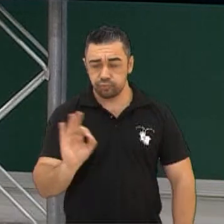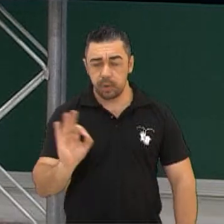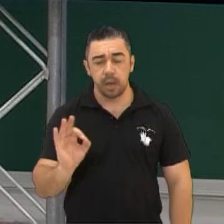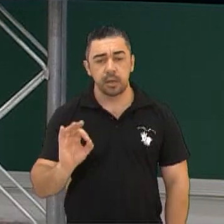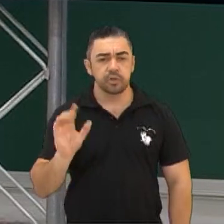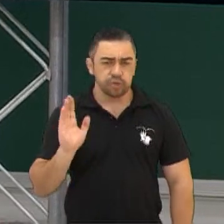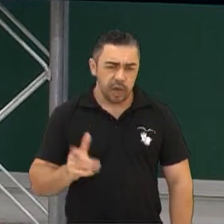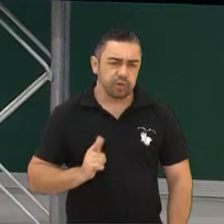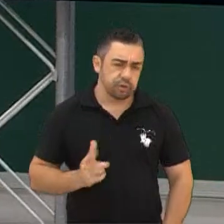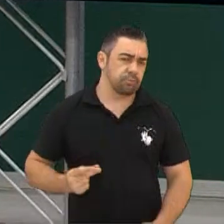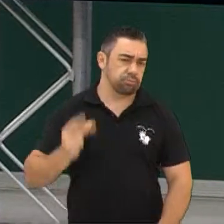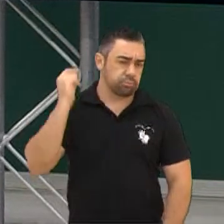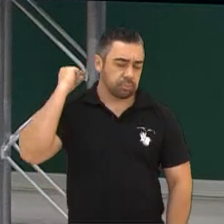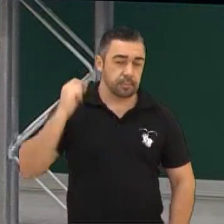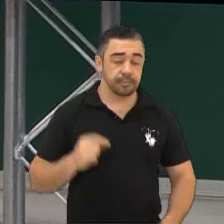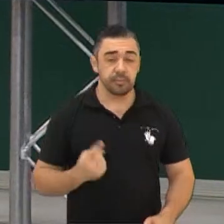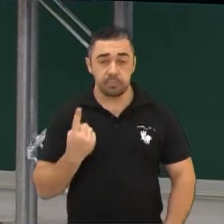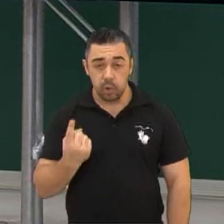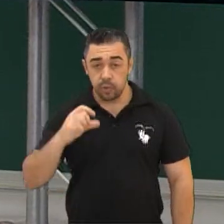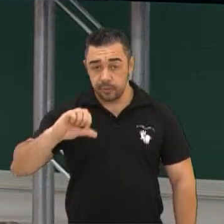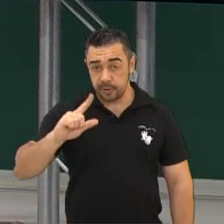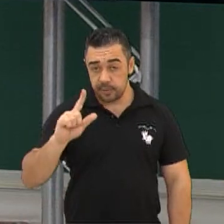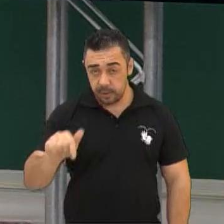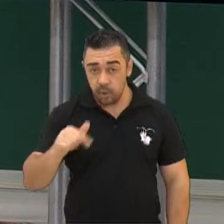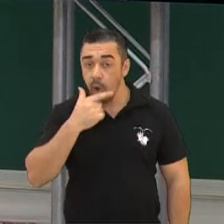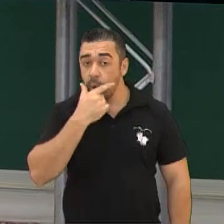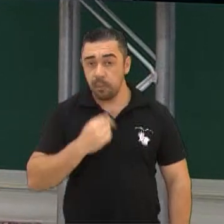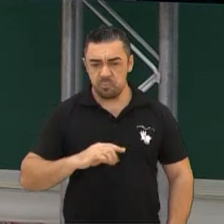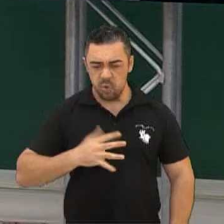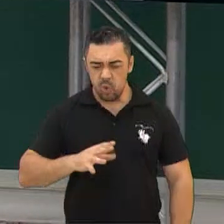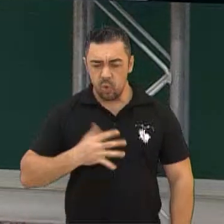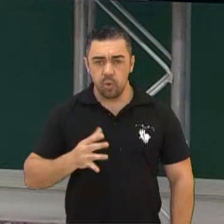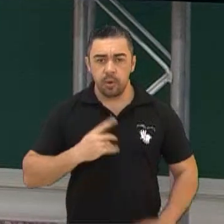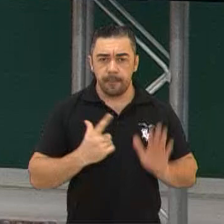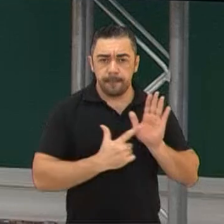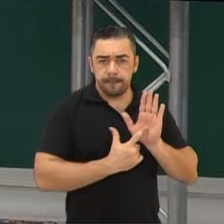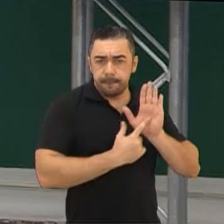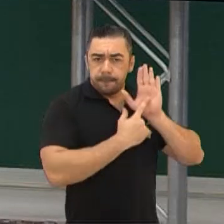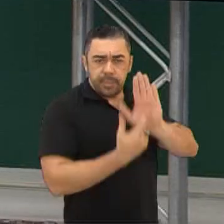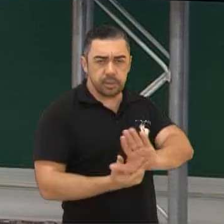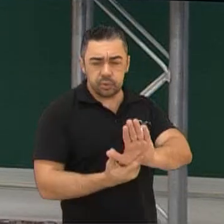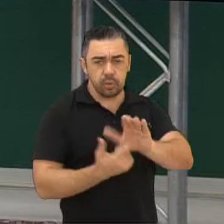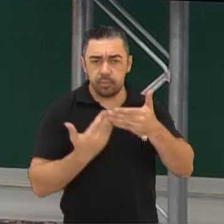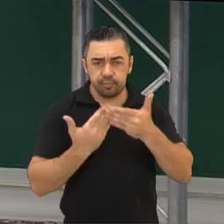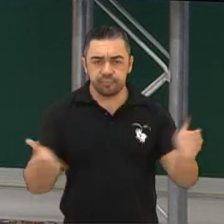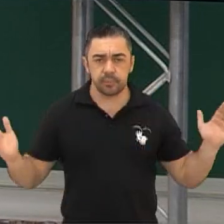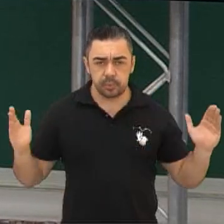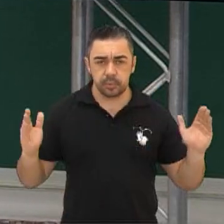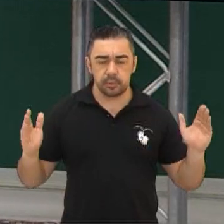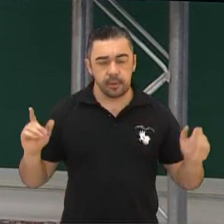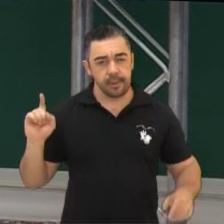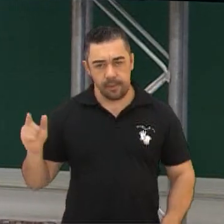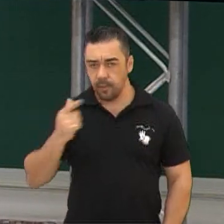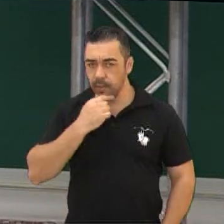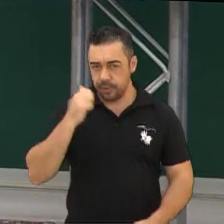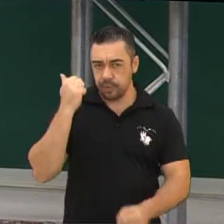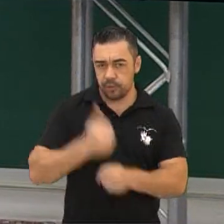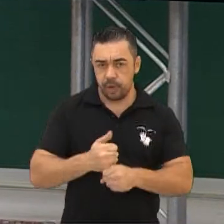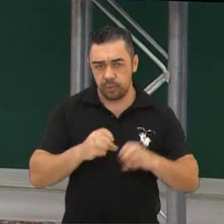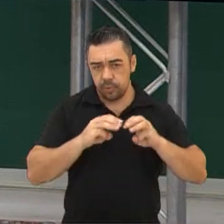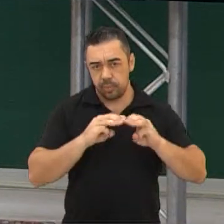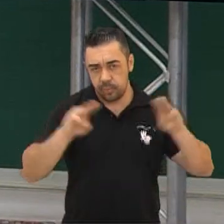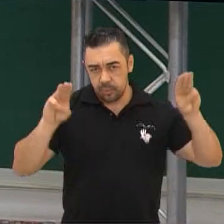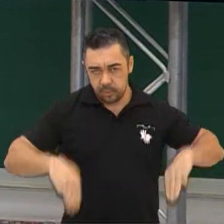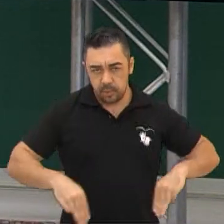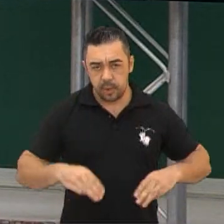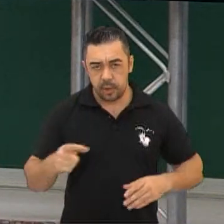obra no seu ateliê há muito tempo. Em 17, Duchamp teve a coragem de pegar o urinol e apresentar publicamente. Como ele era diretor, ele